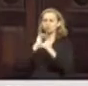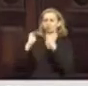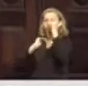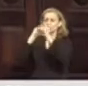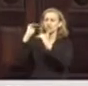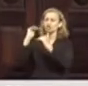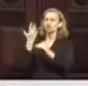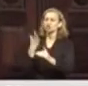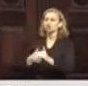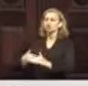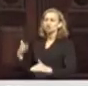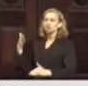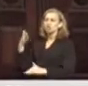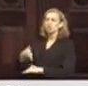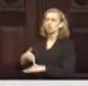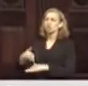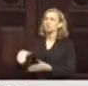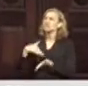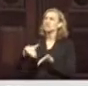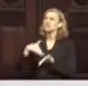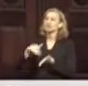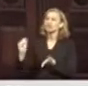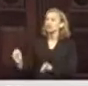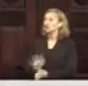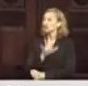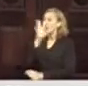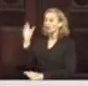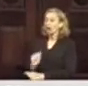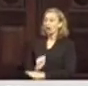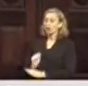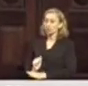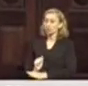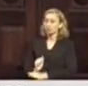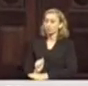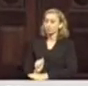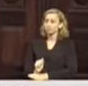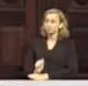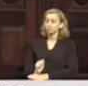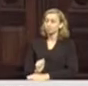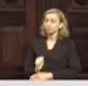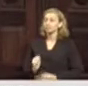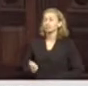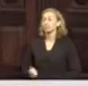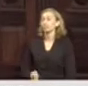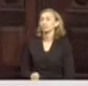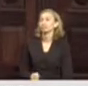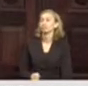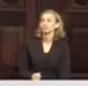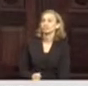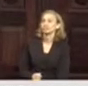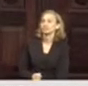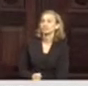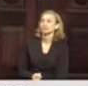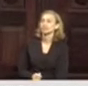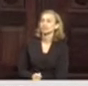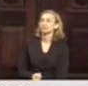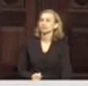a secretário-geral nacional do partido. O mesmo cargo está hoje o Marcos